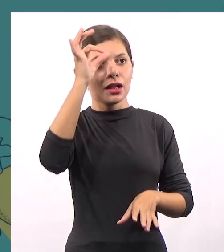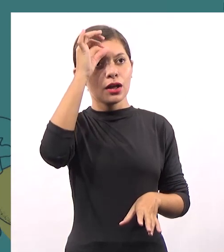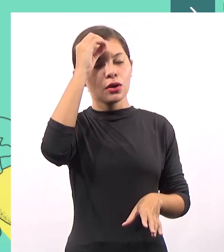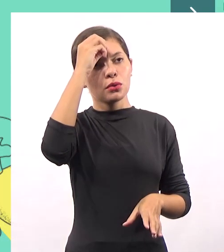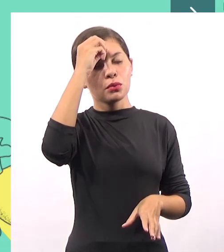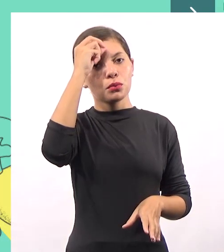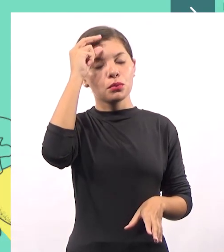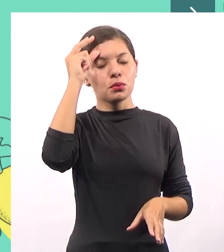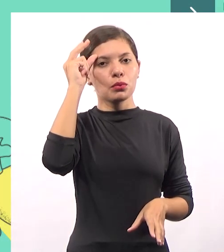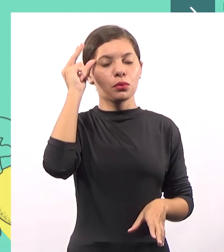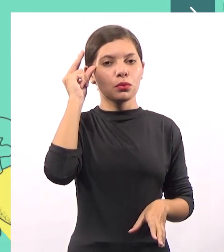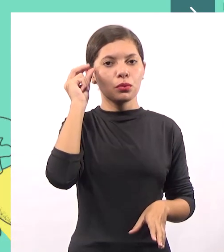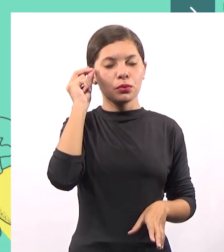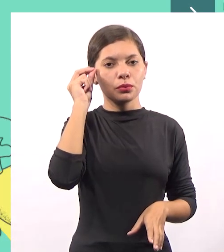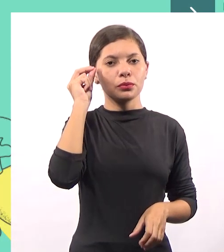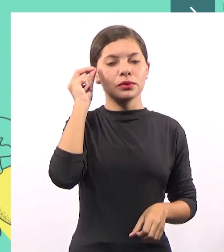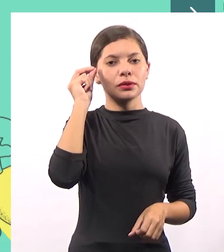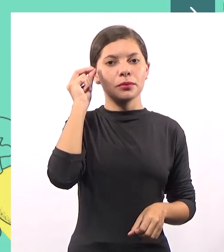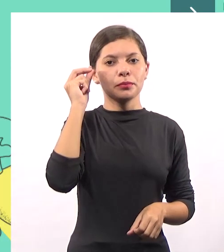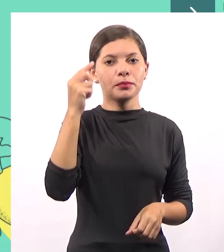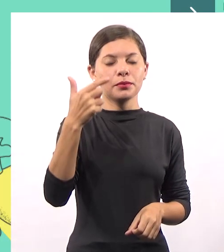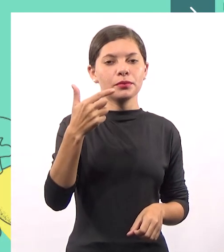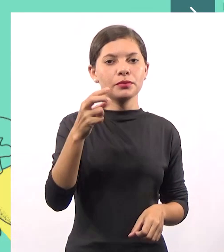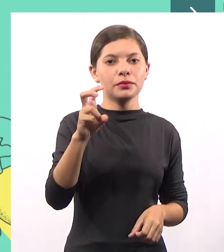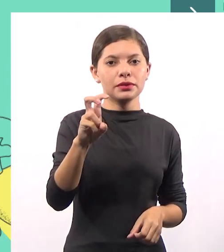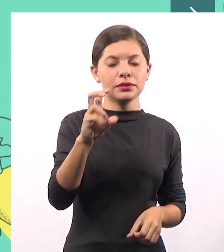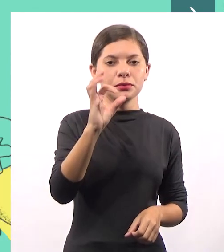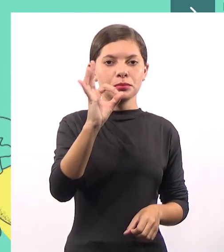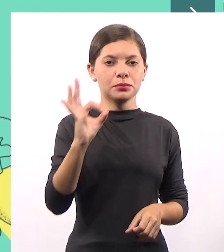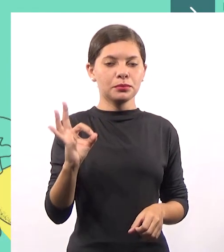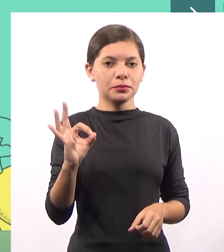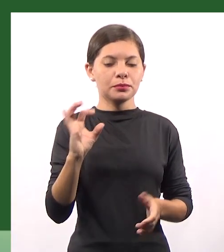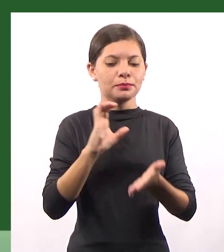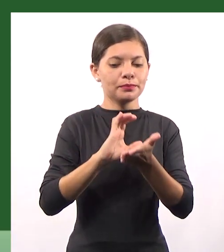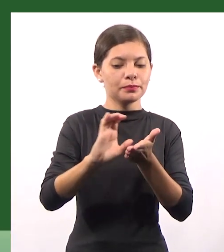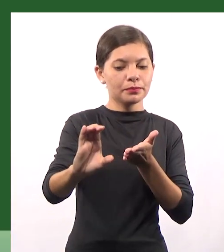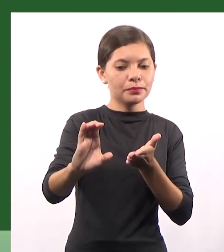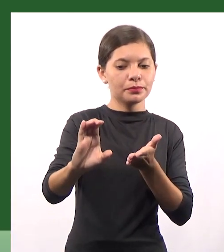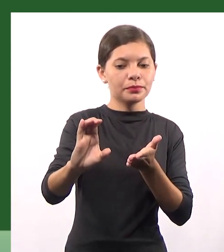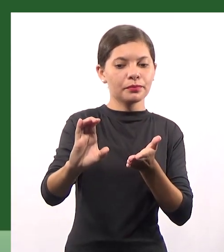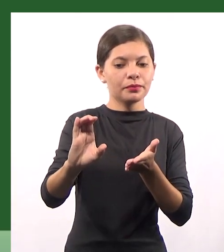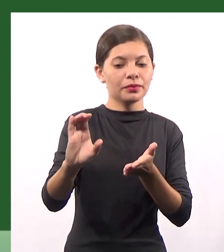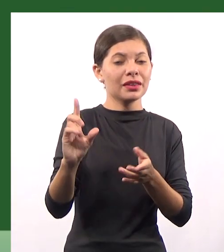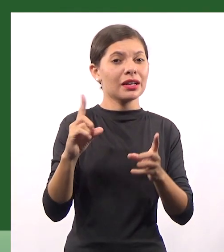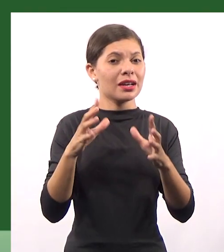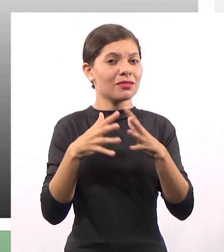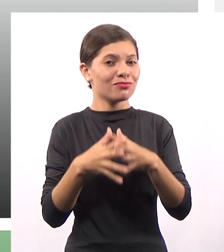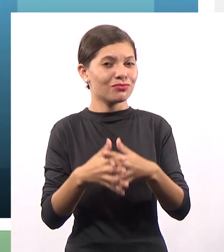prefeitura. Professor, esse negócio está muito confuso, não tá não? Tá sim, muito confuso.